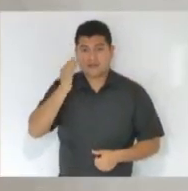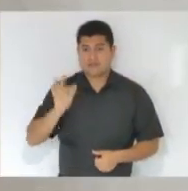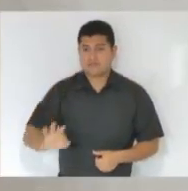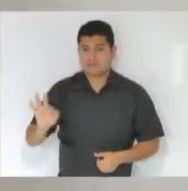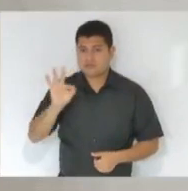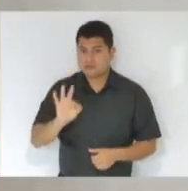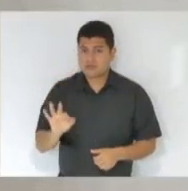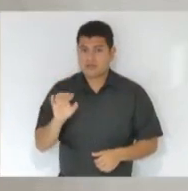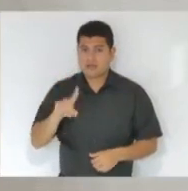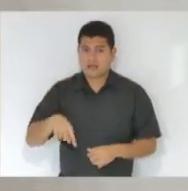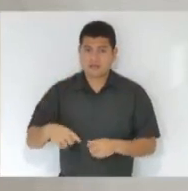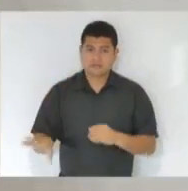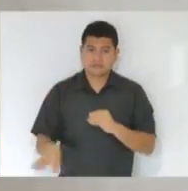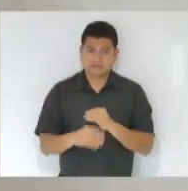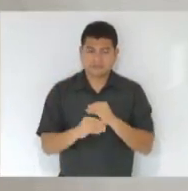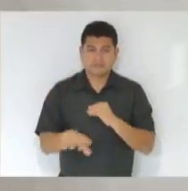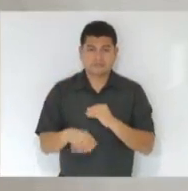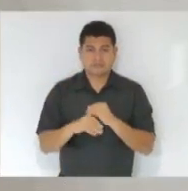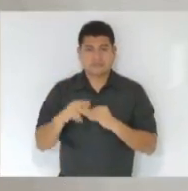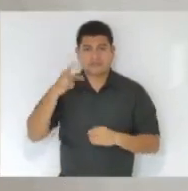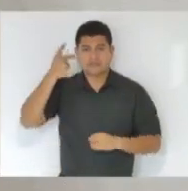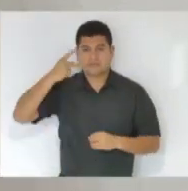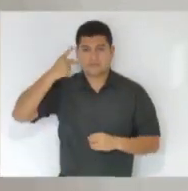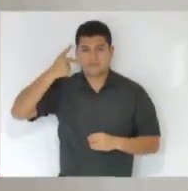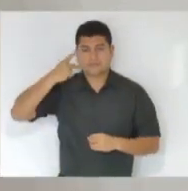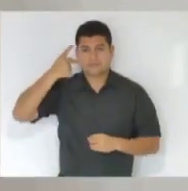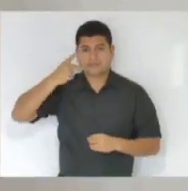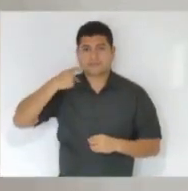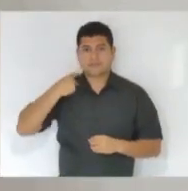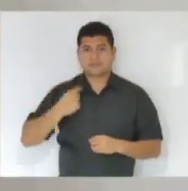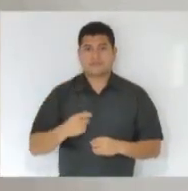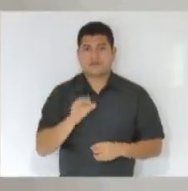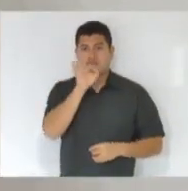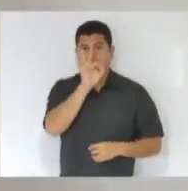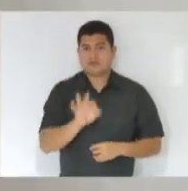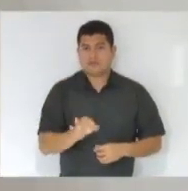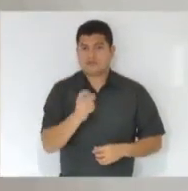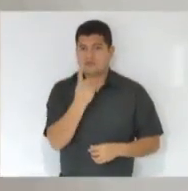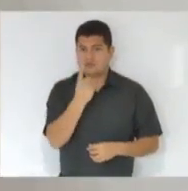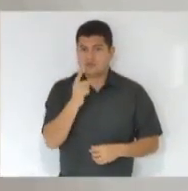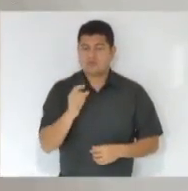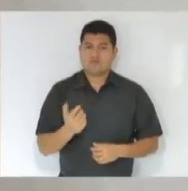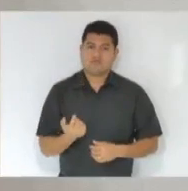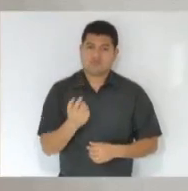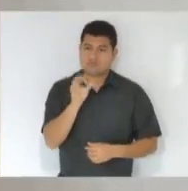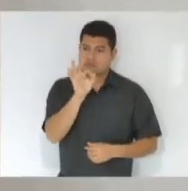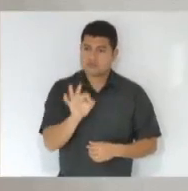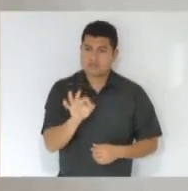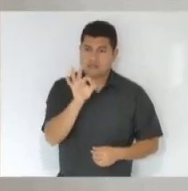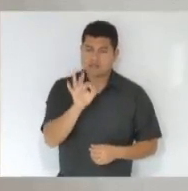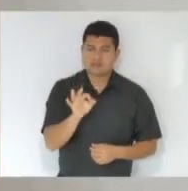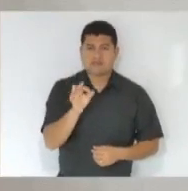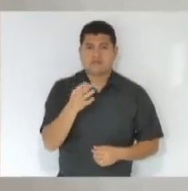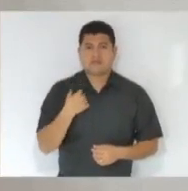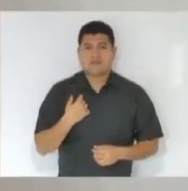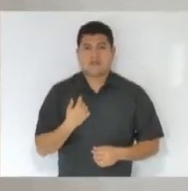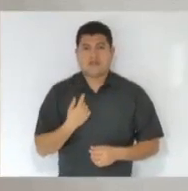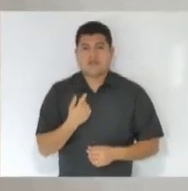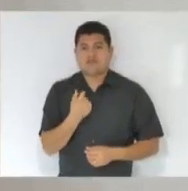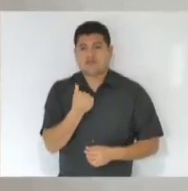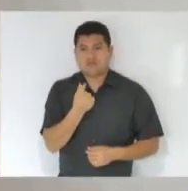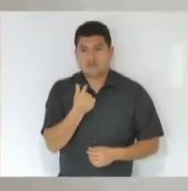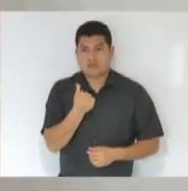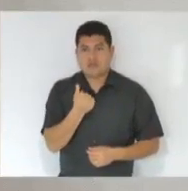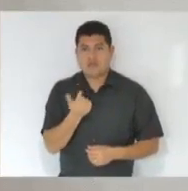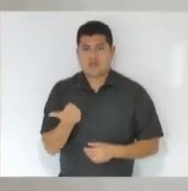são as emendas parlamentares. Um percentual de 1% da receita corrente líquida, perfazendo um total